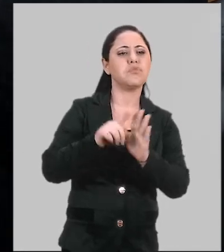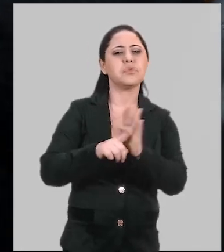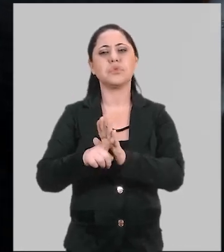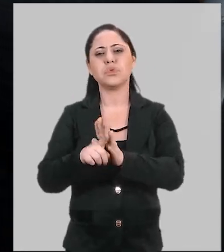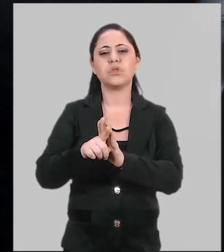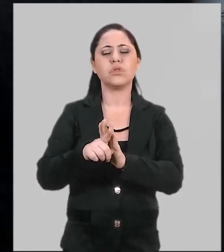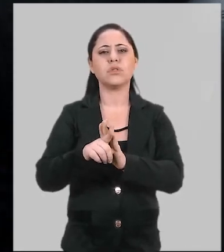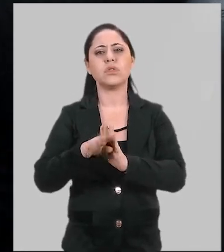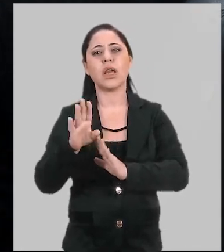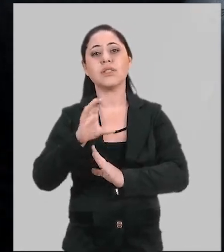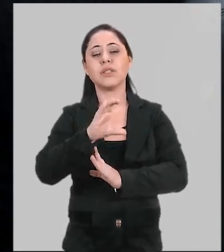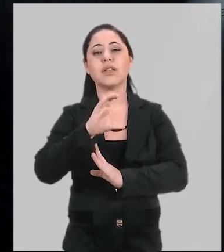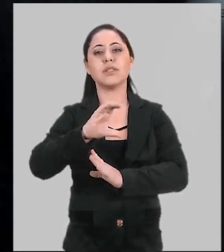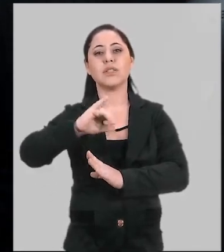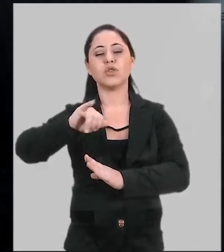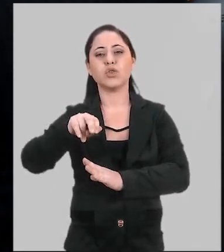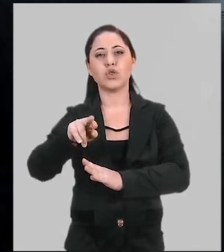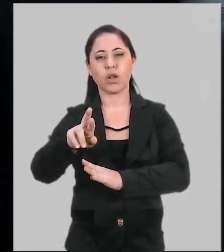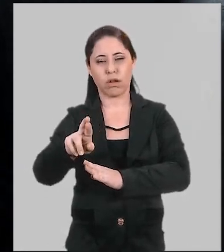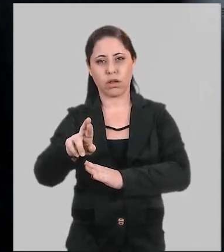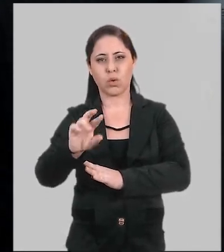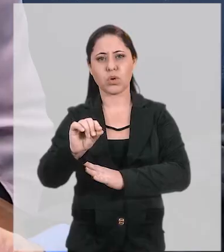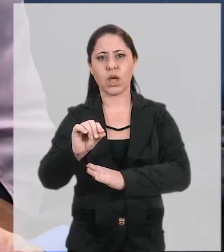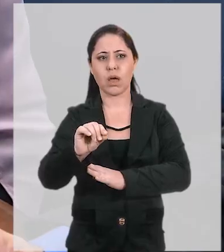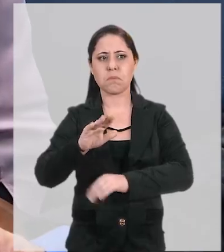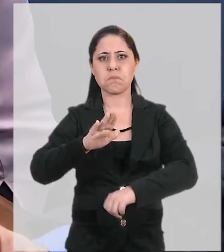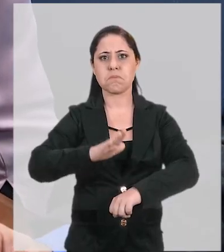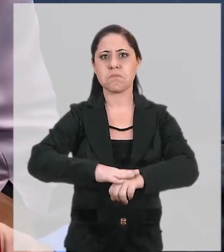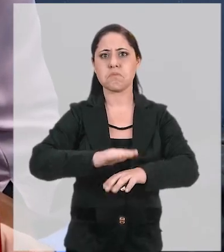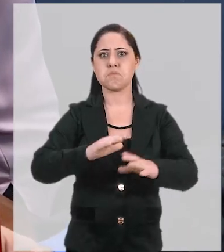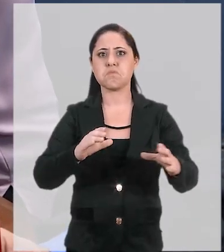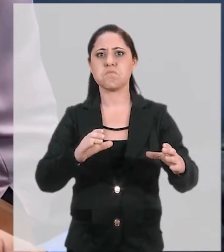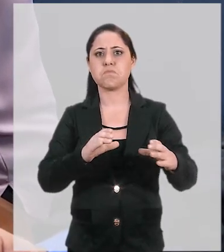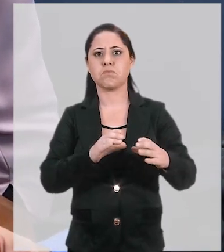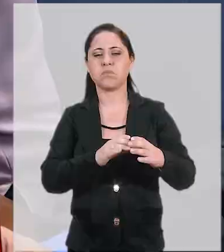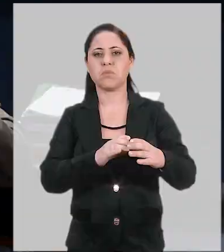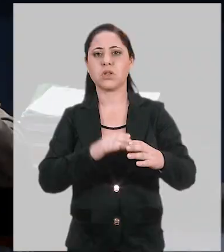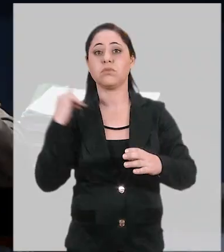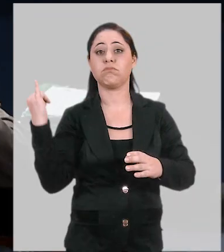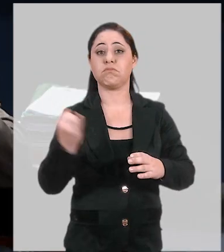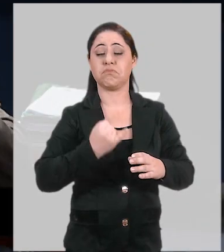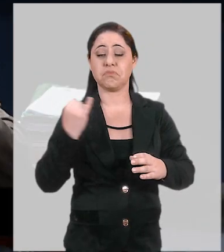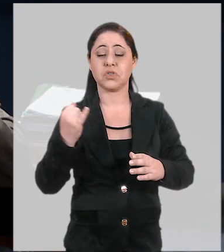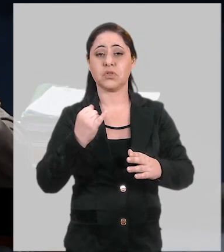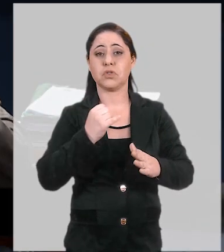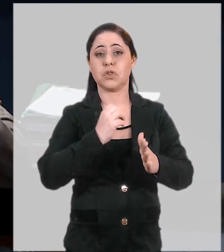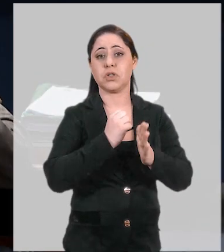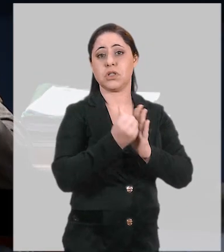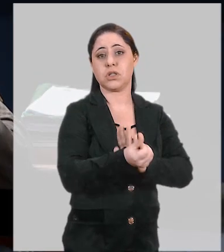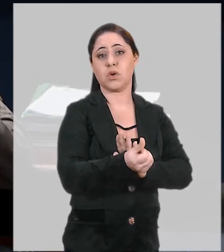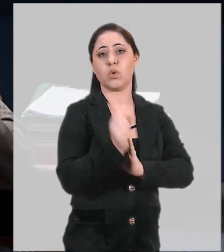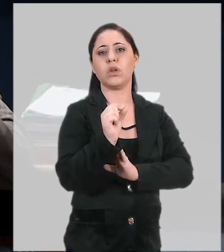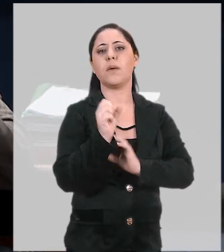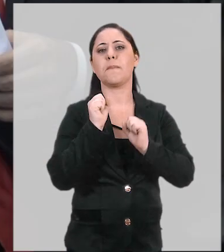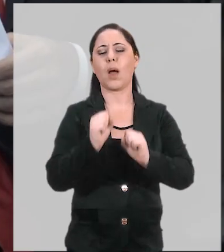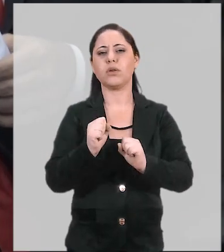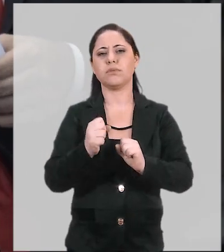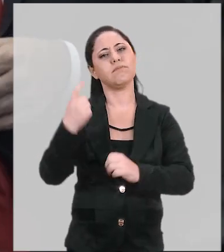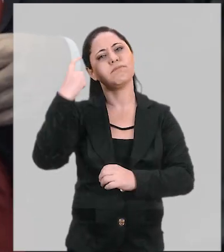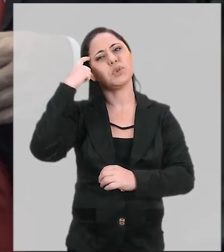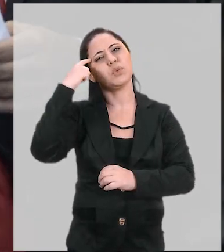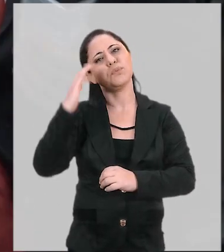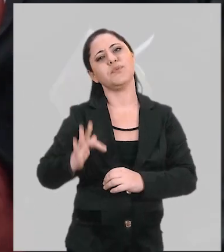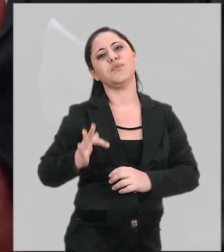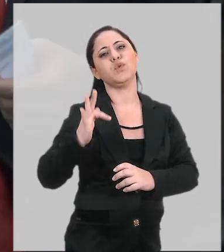faz da CCJ, que é tida, não à toa, como a principal comissão da Casa, nesse primeiro semestre, e o que a gente pode